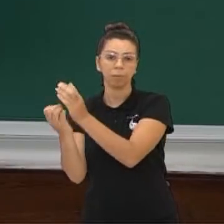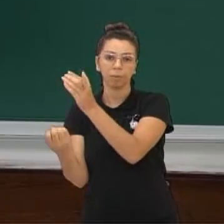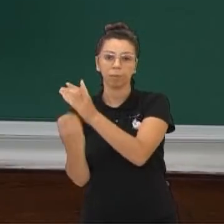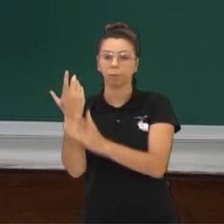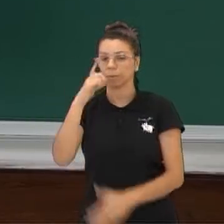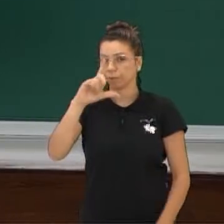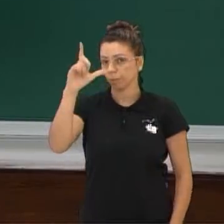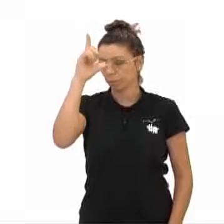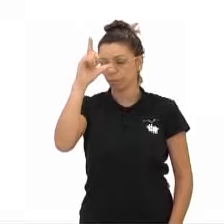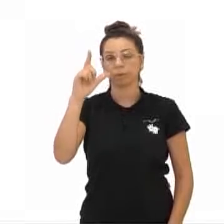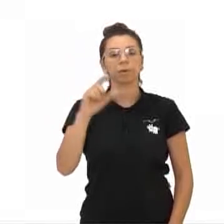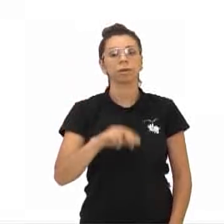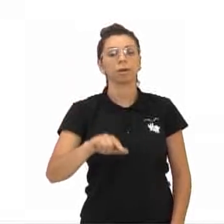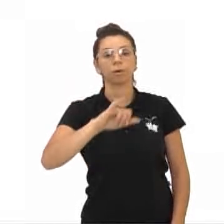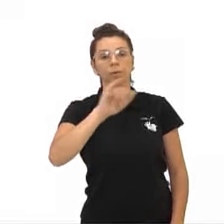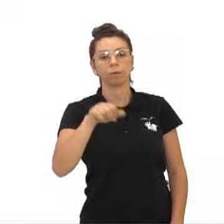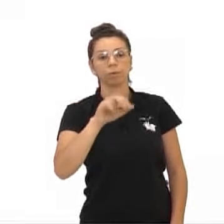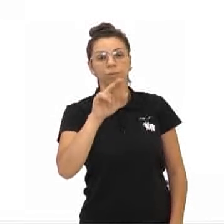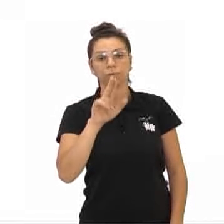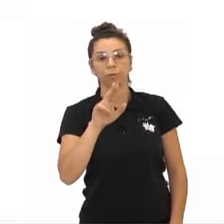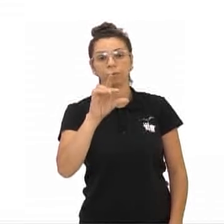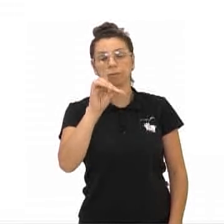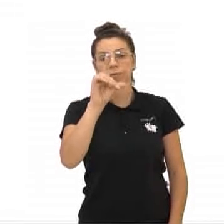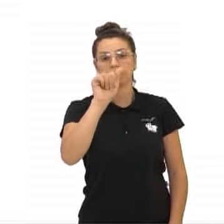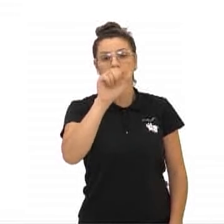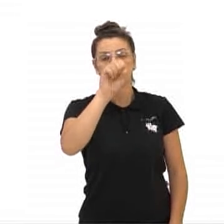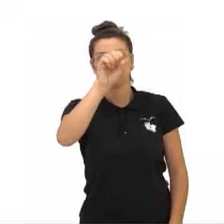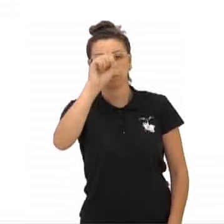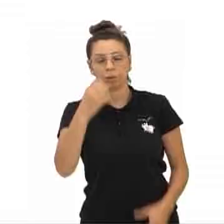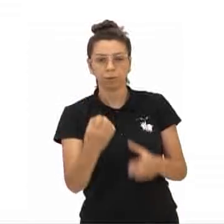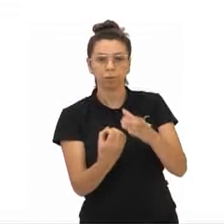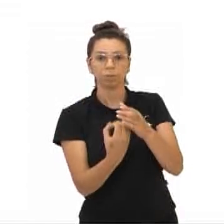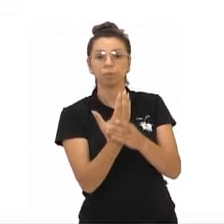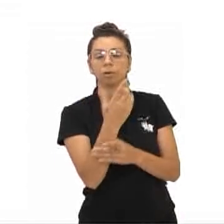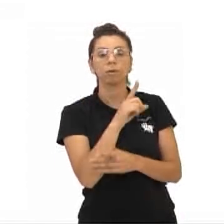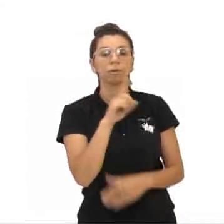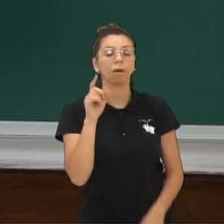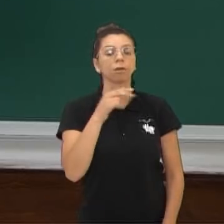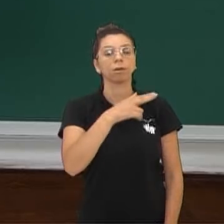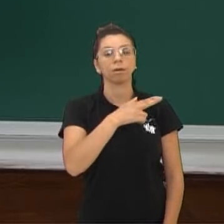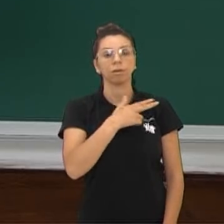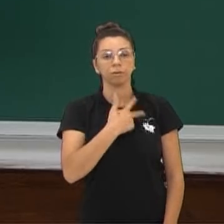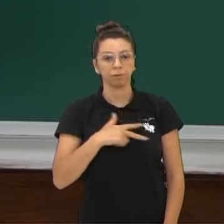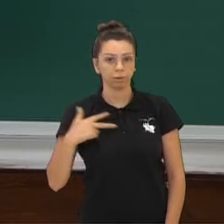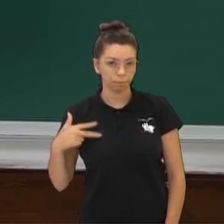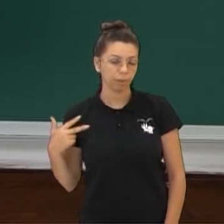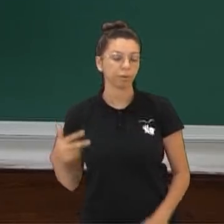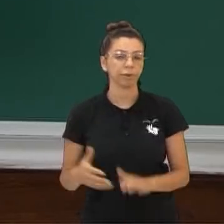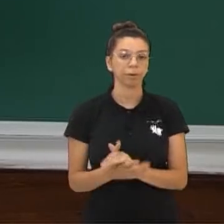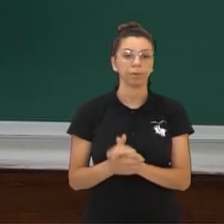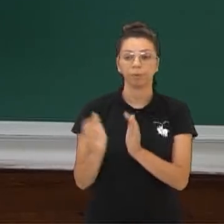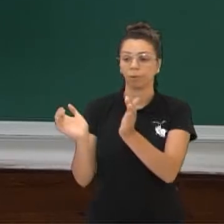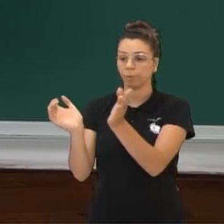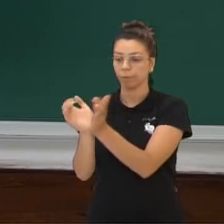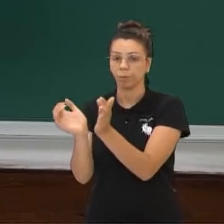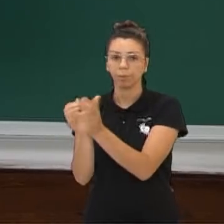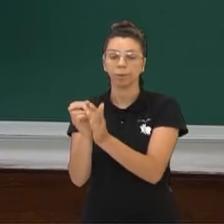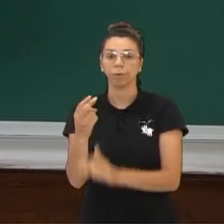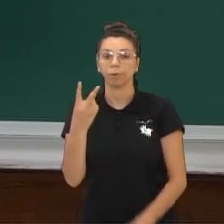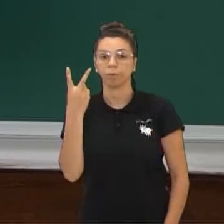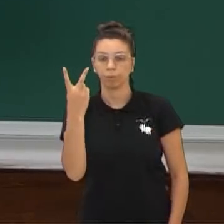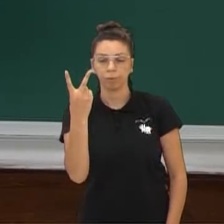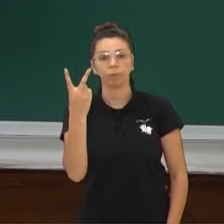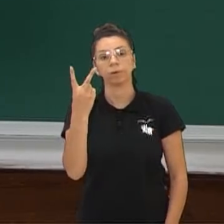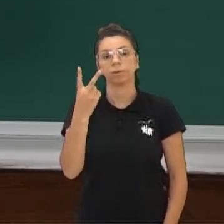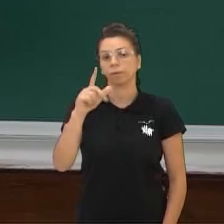e os jutas na Dinamarca, país que faz parte da Escandinávia. Então, vejam, essas três tribos, né, duas da Alemanha e